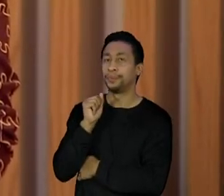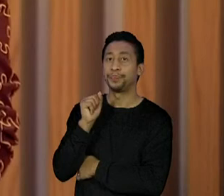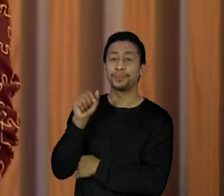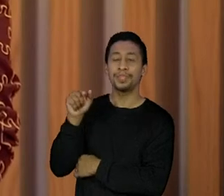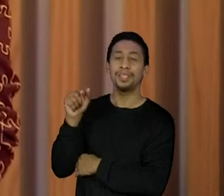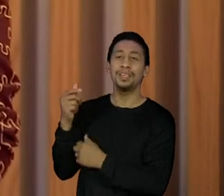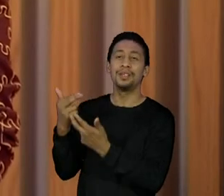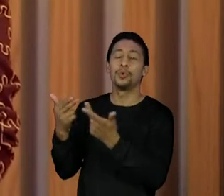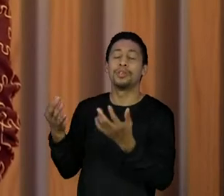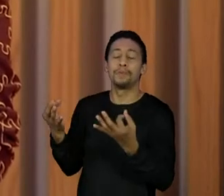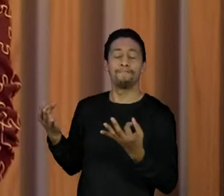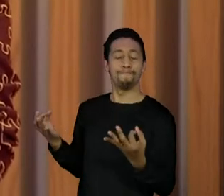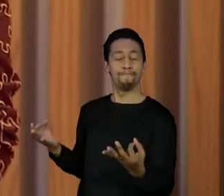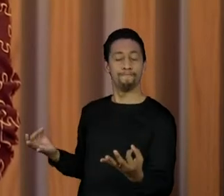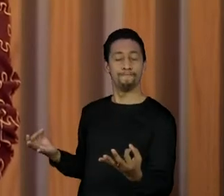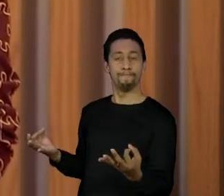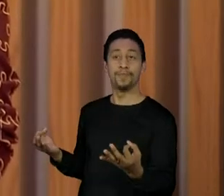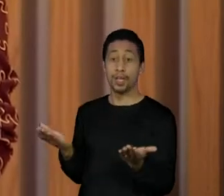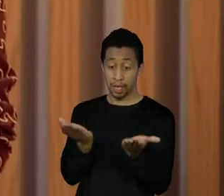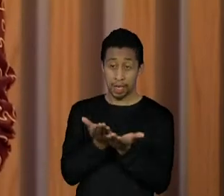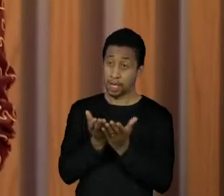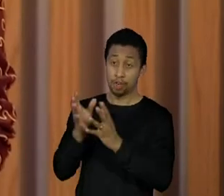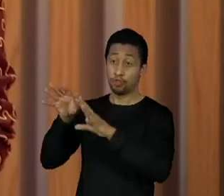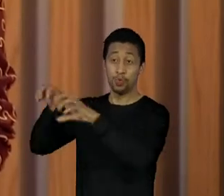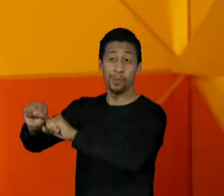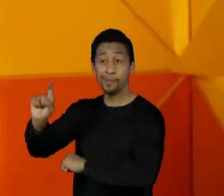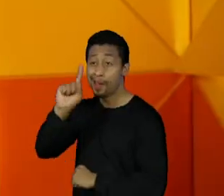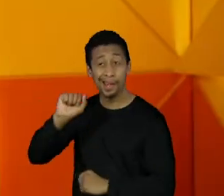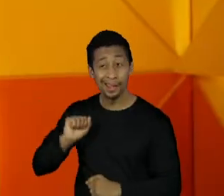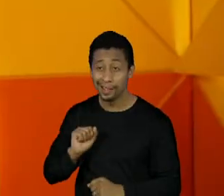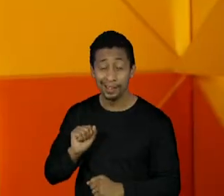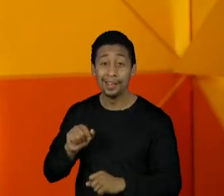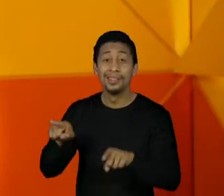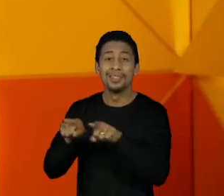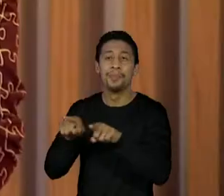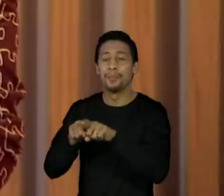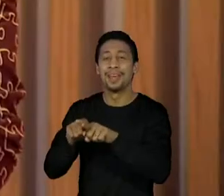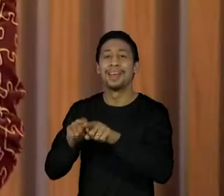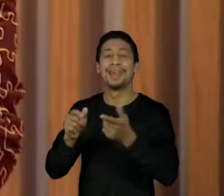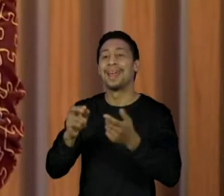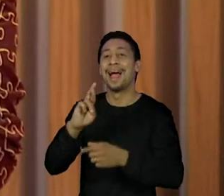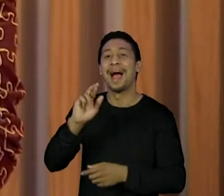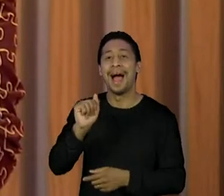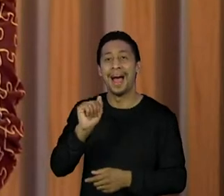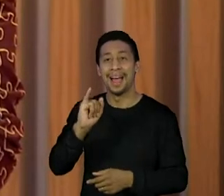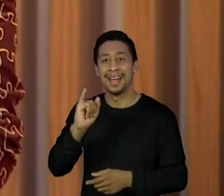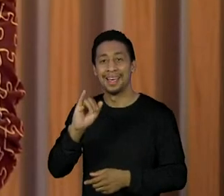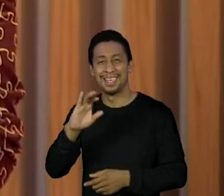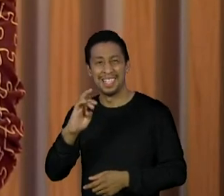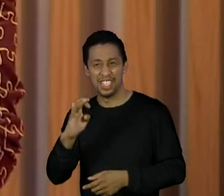elementos budistas, elementos Hare Krishna, elementos judeus.